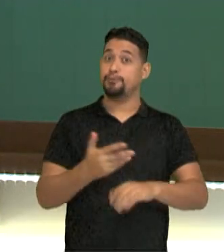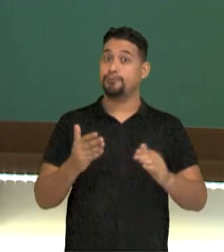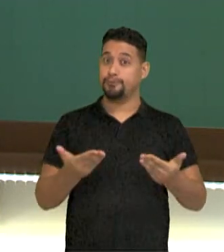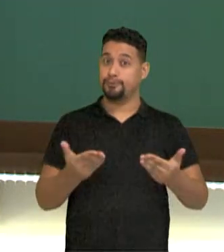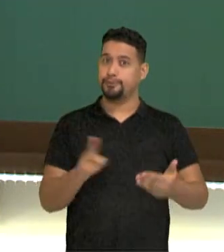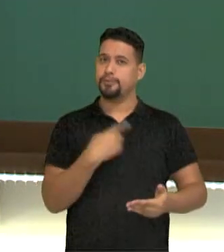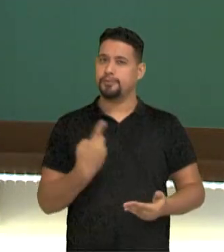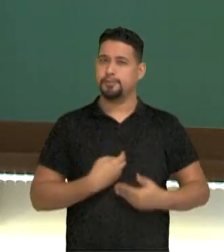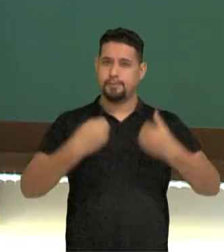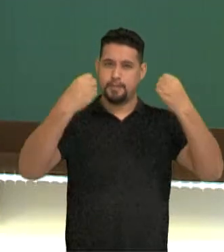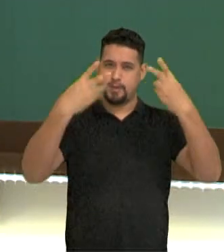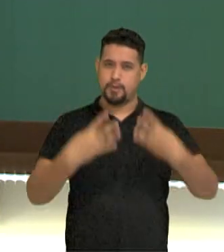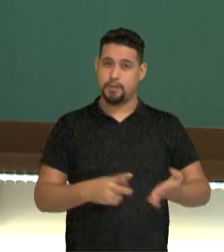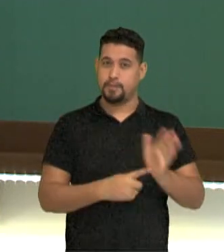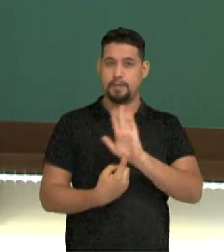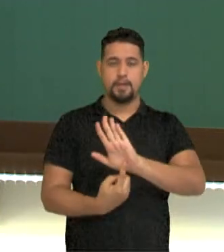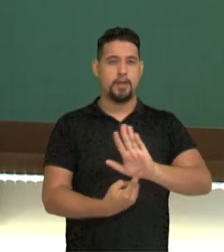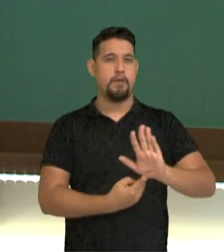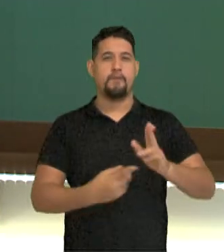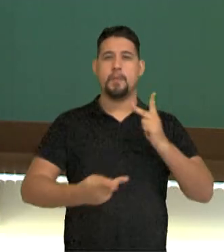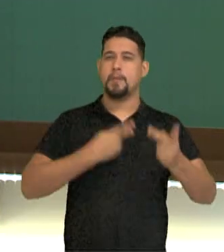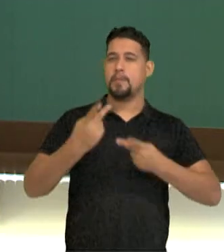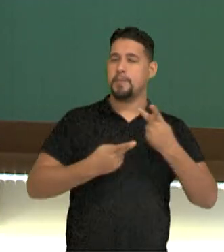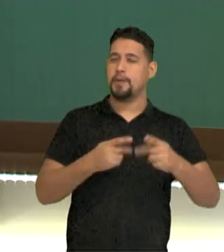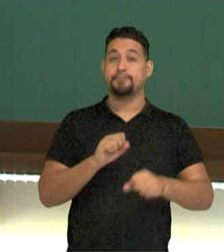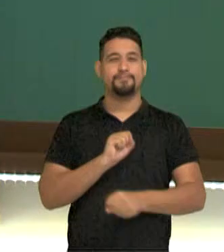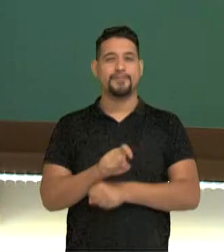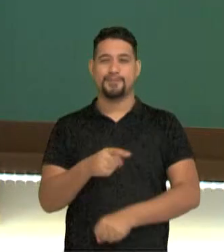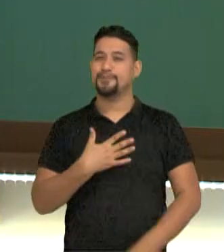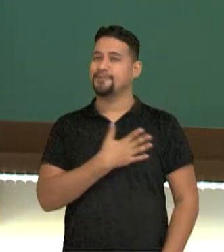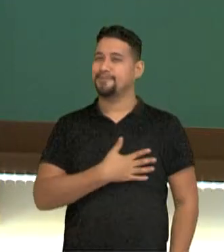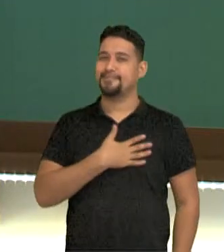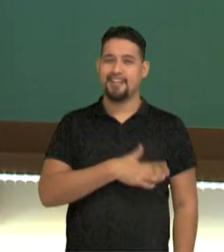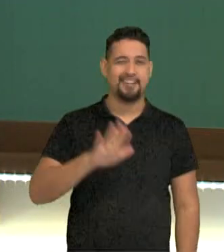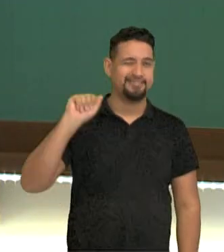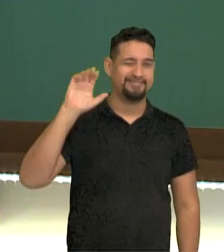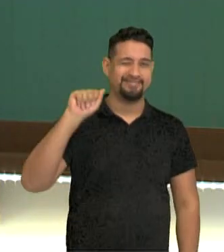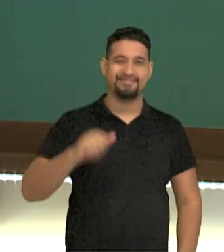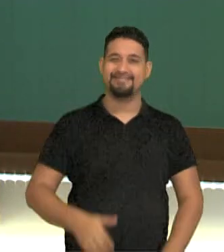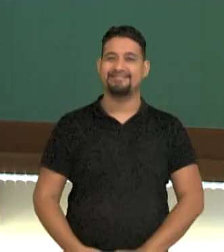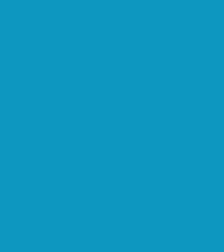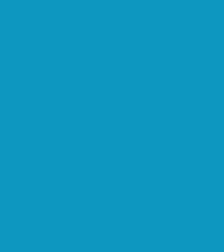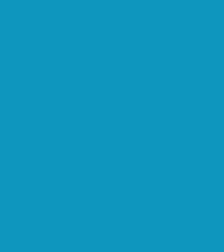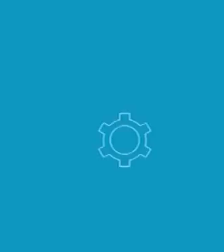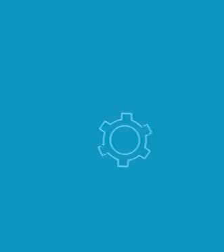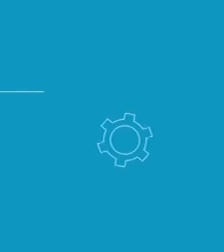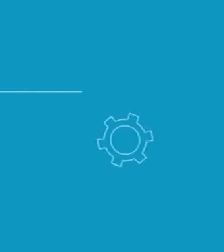nós falamos sobre a apresentação oral de enquete. Espero que vocês tenham gostado e até breve.